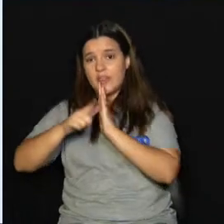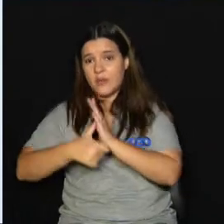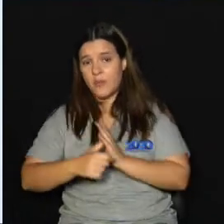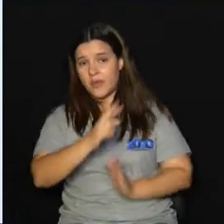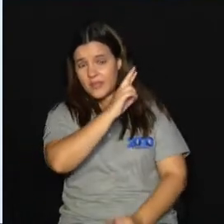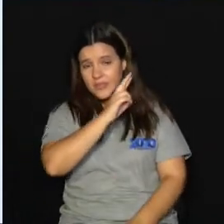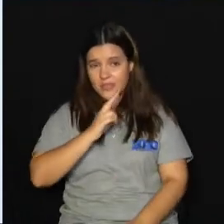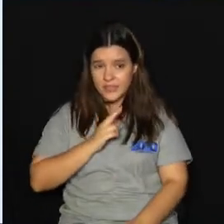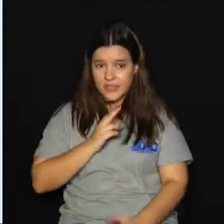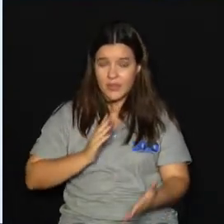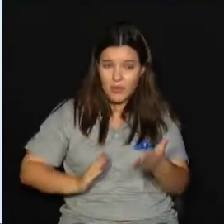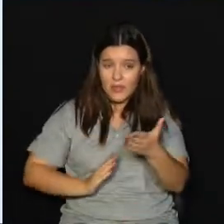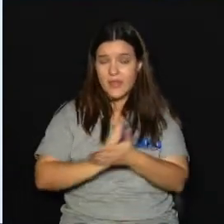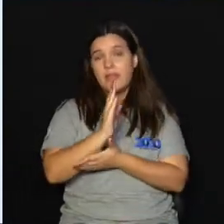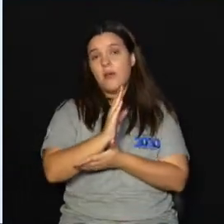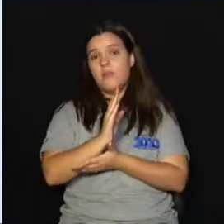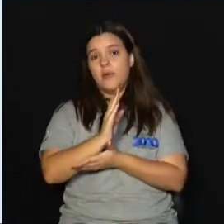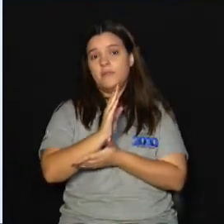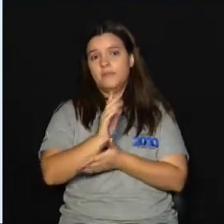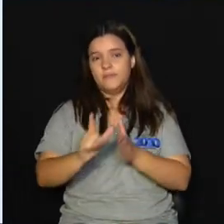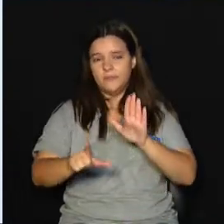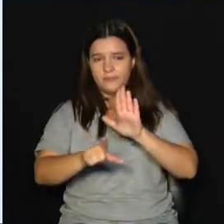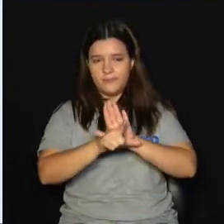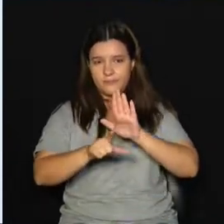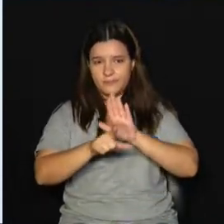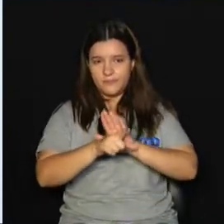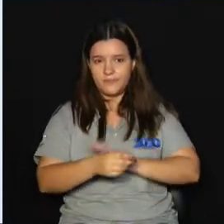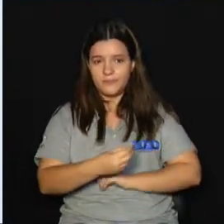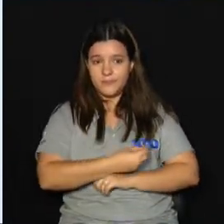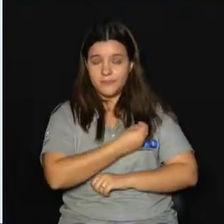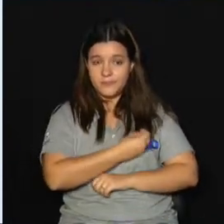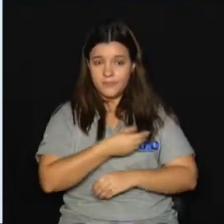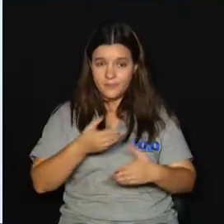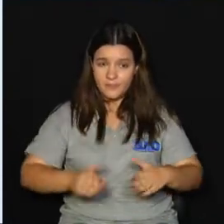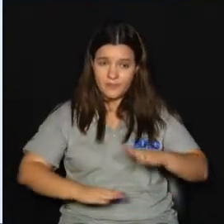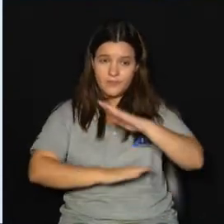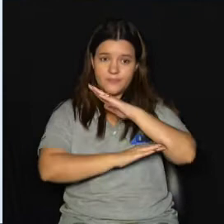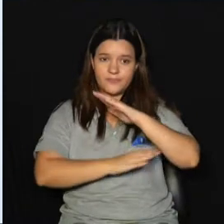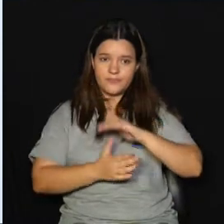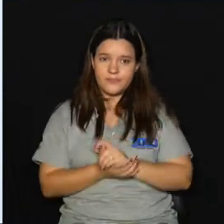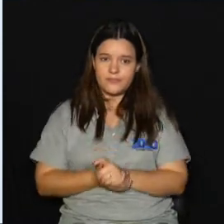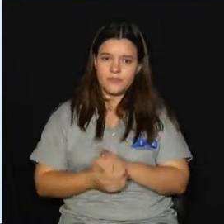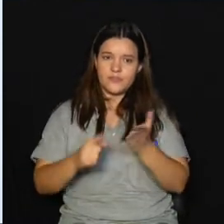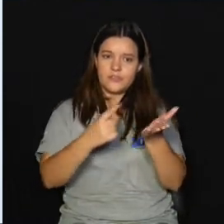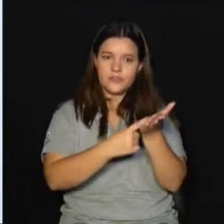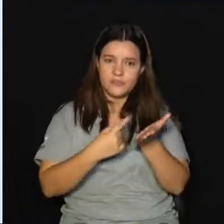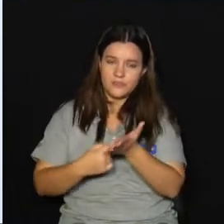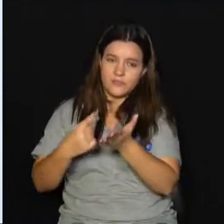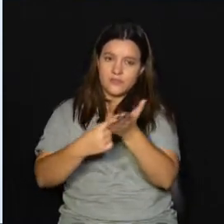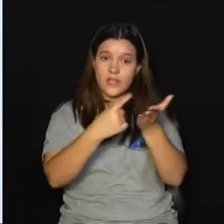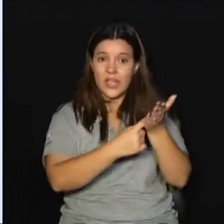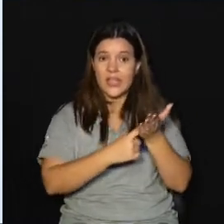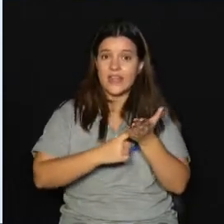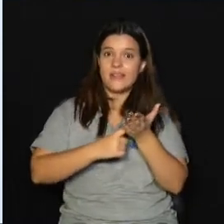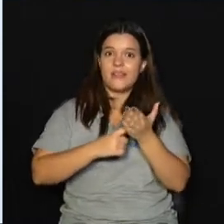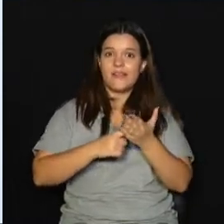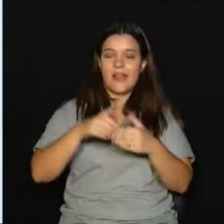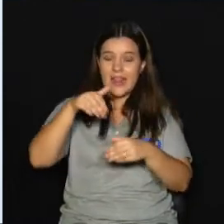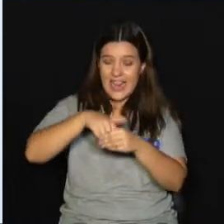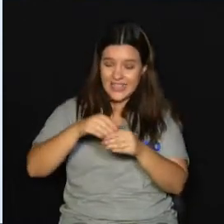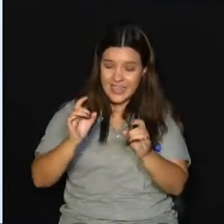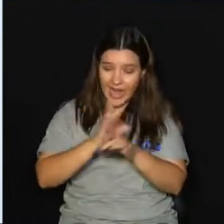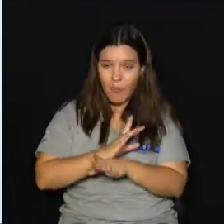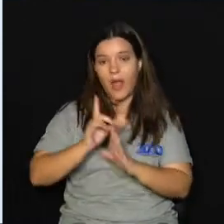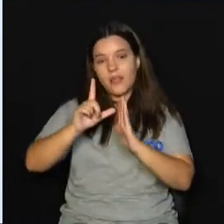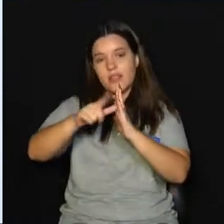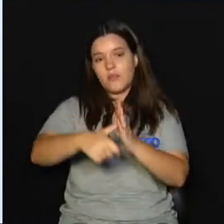na aprovação de políticas no legislativo. Esses acordos, eles são feitos posteriormente, e mais do que